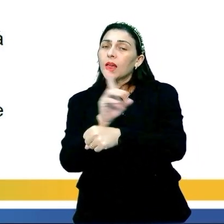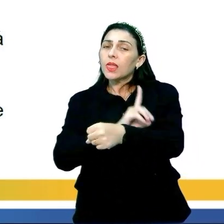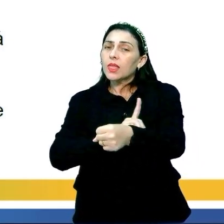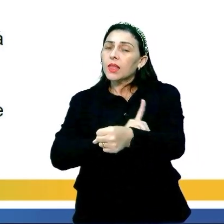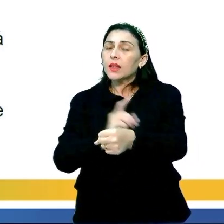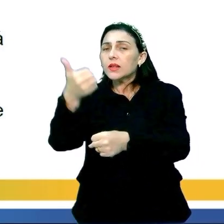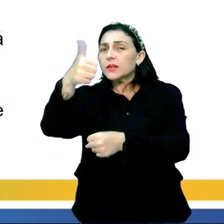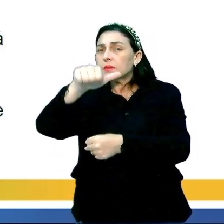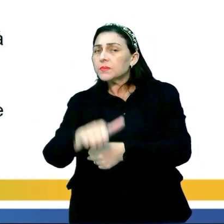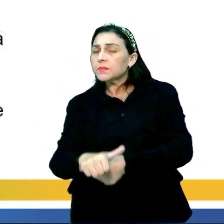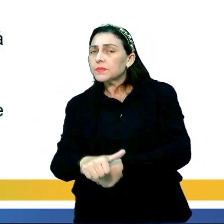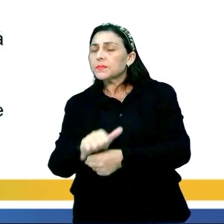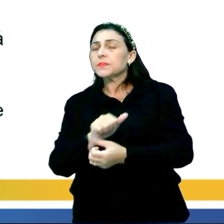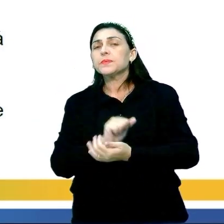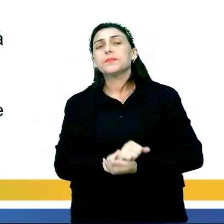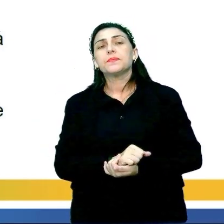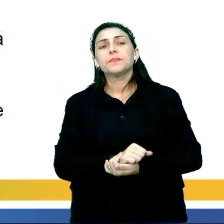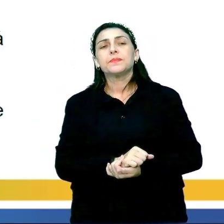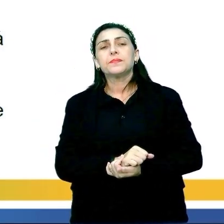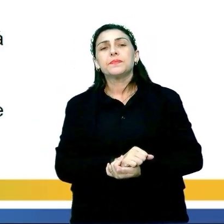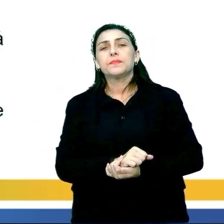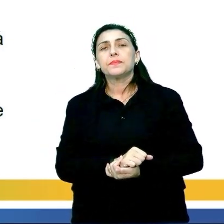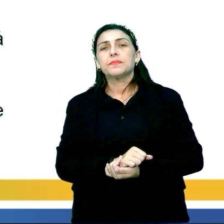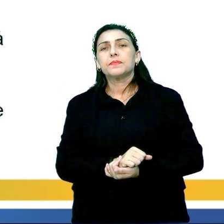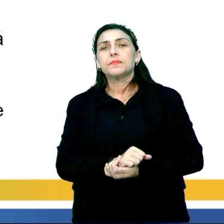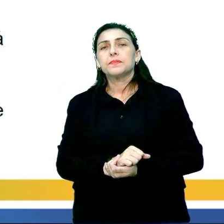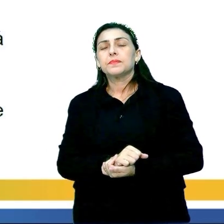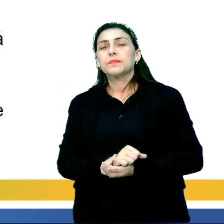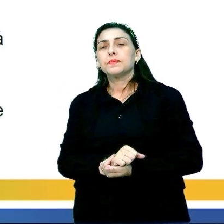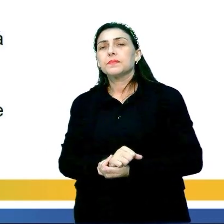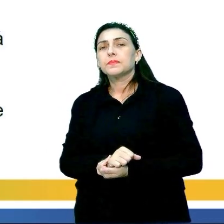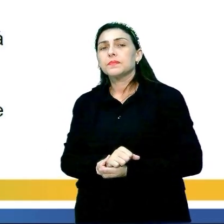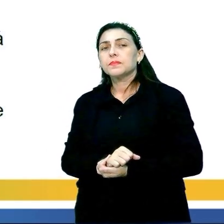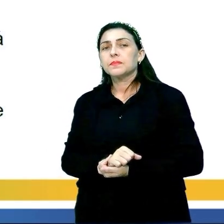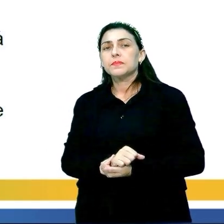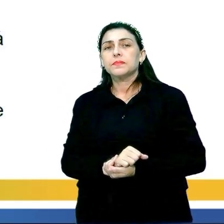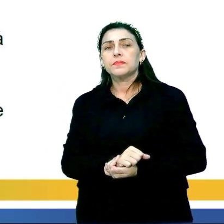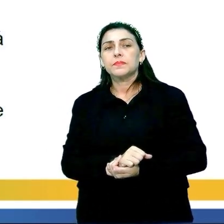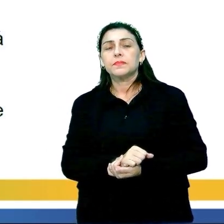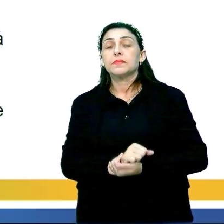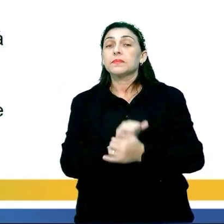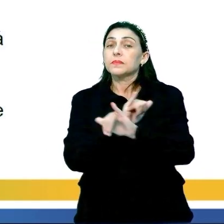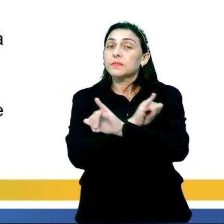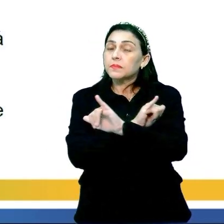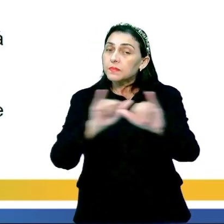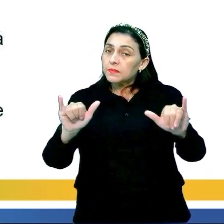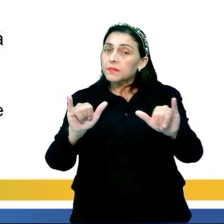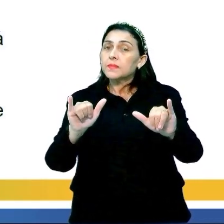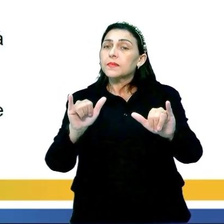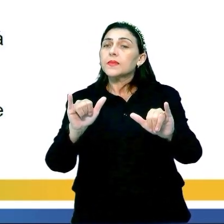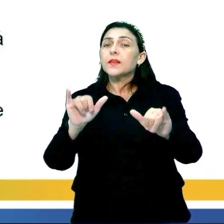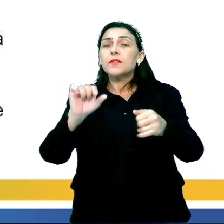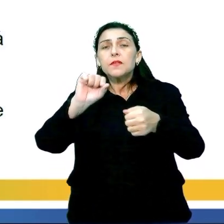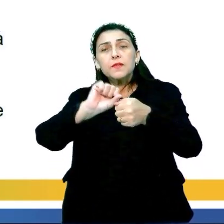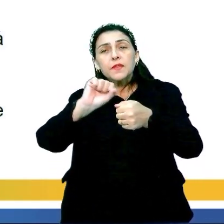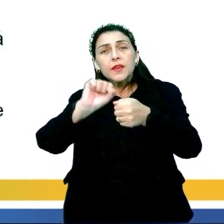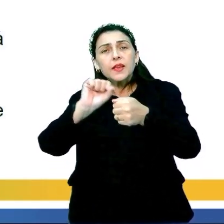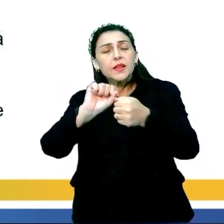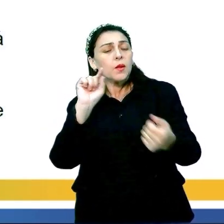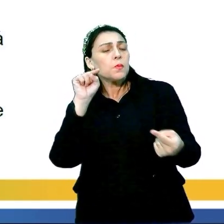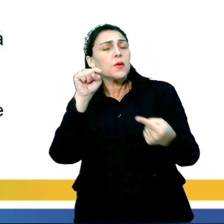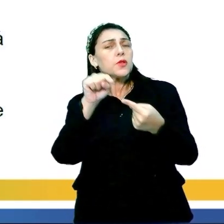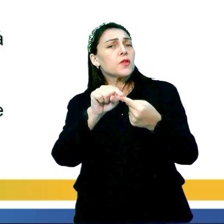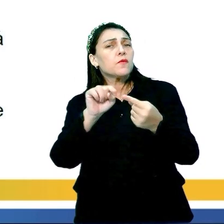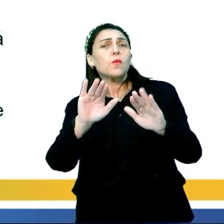essa campanha aqui, aí ele diz assim: a campanha publicitária desenvolvida visa o